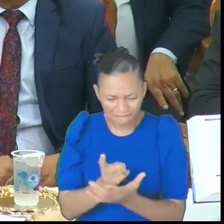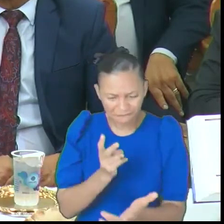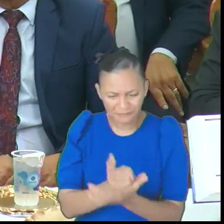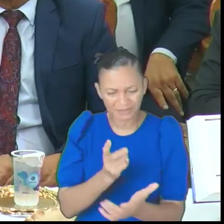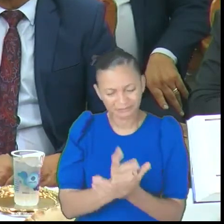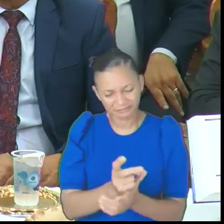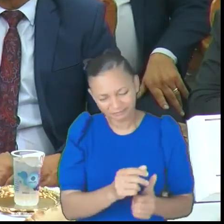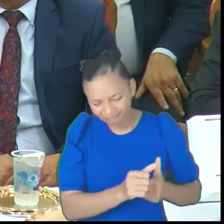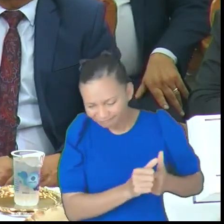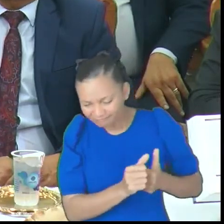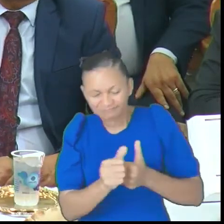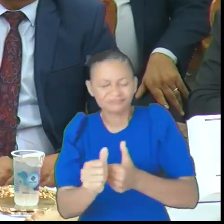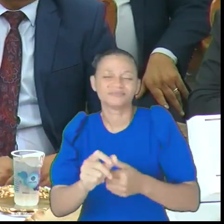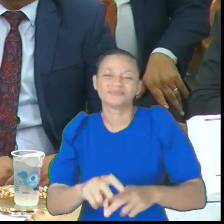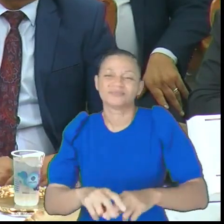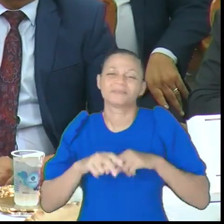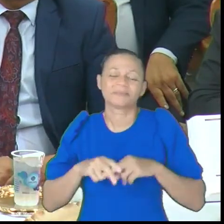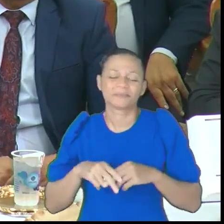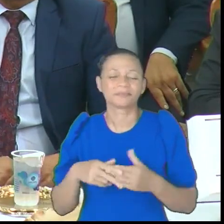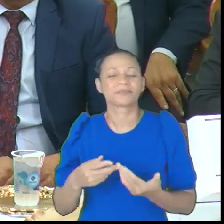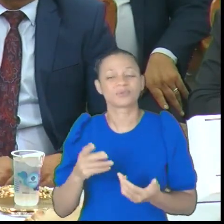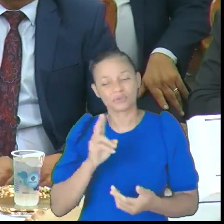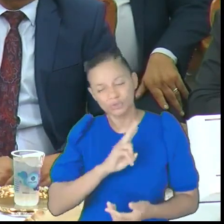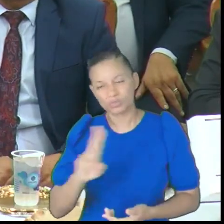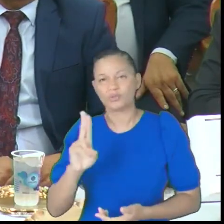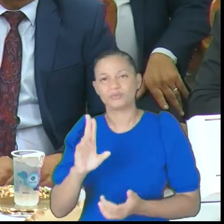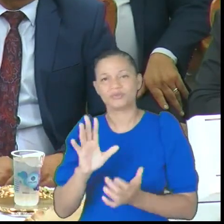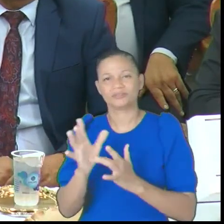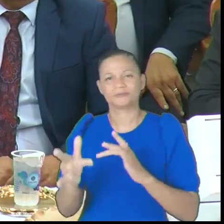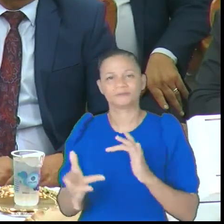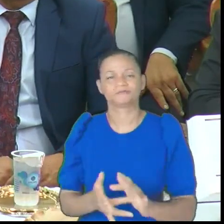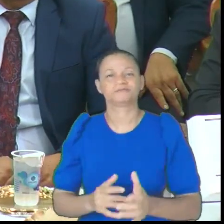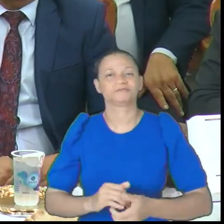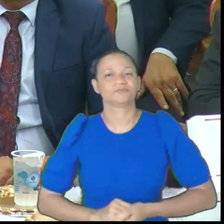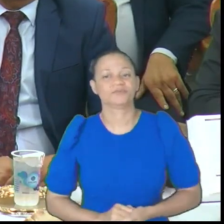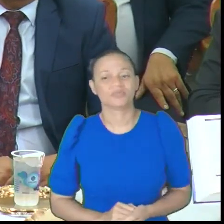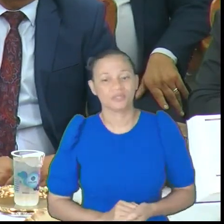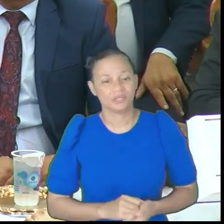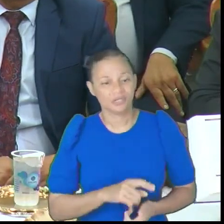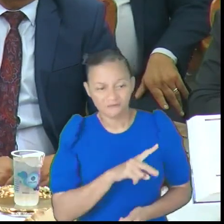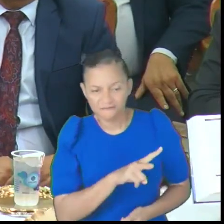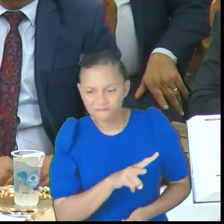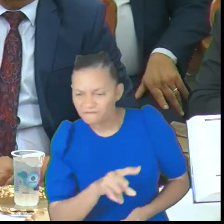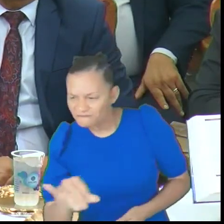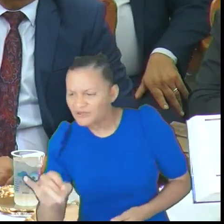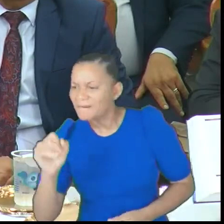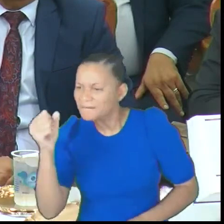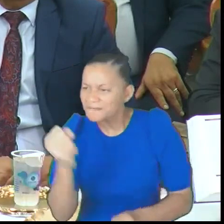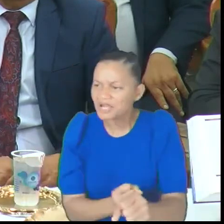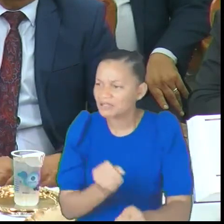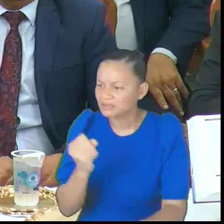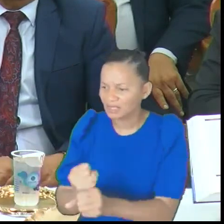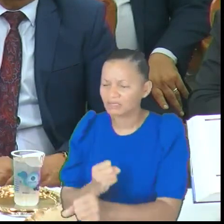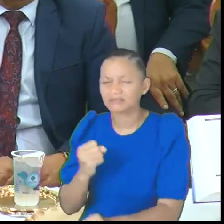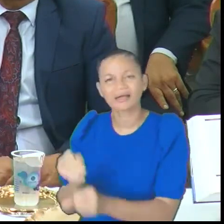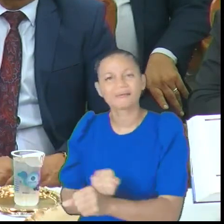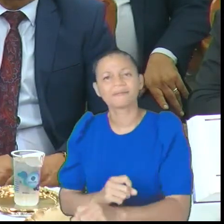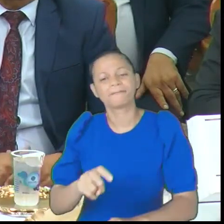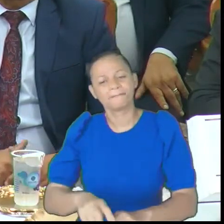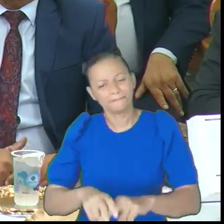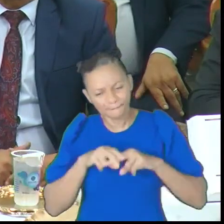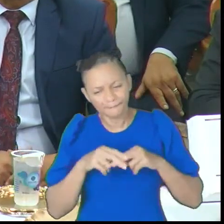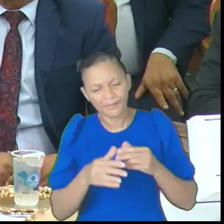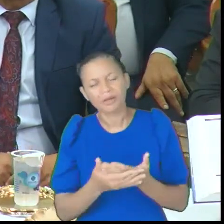perseguirão por causa do meu nome, e vos matarão por